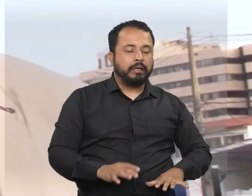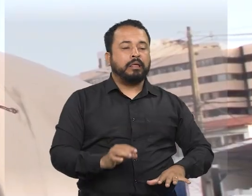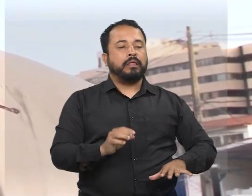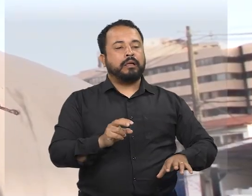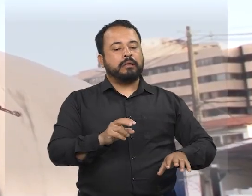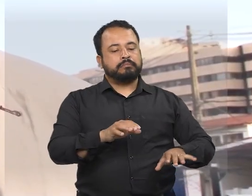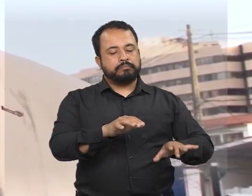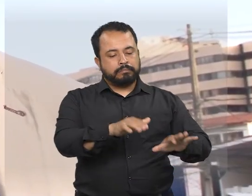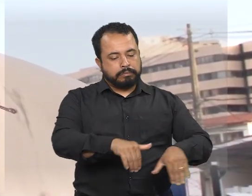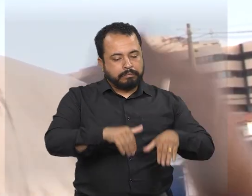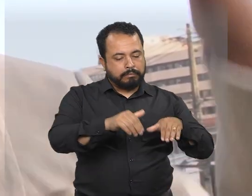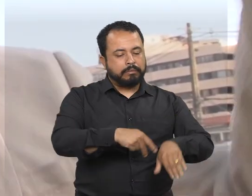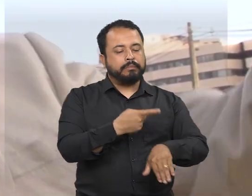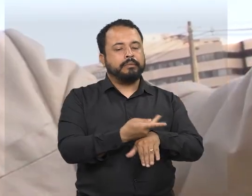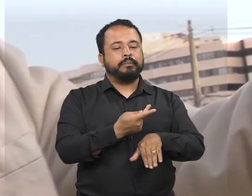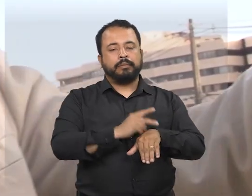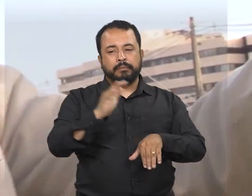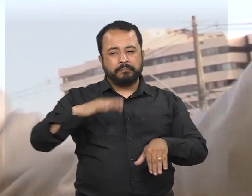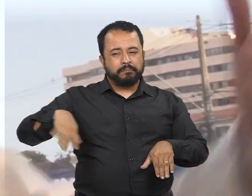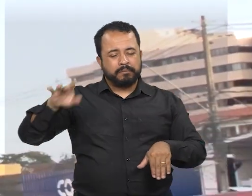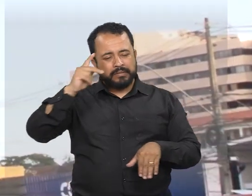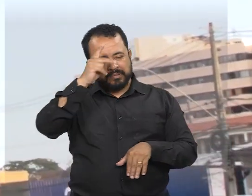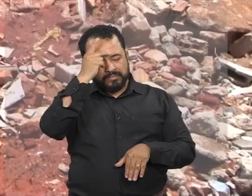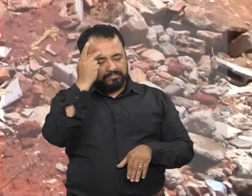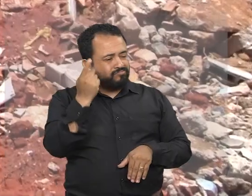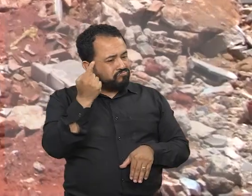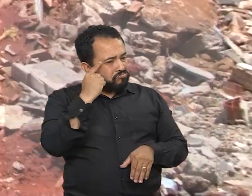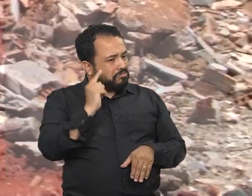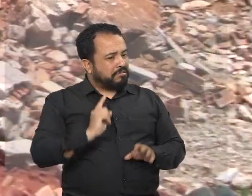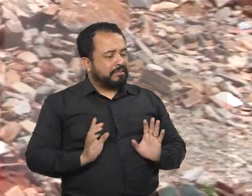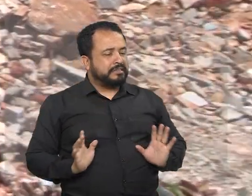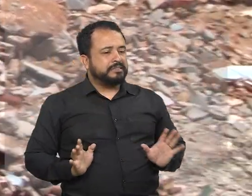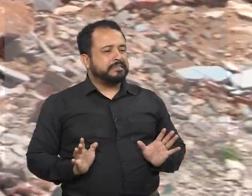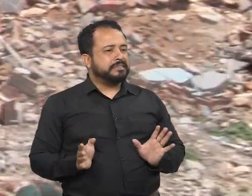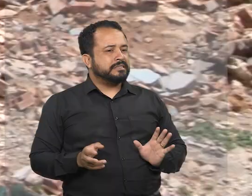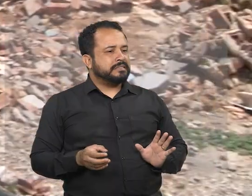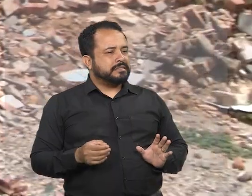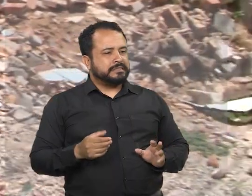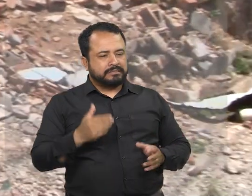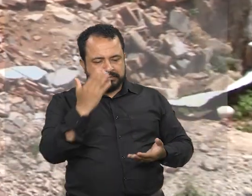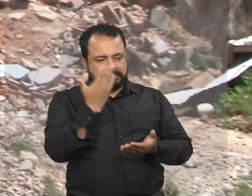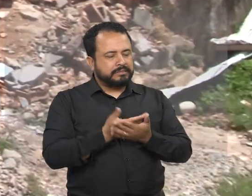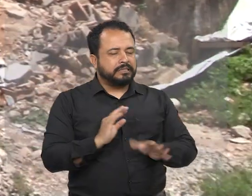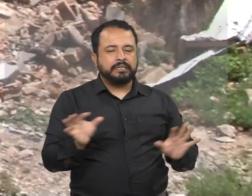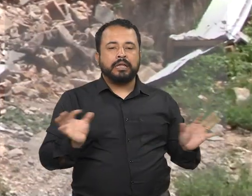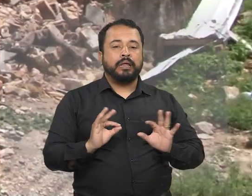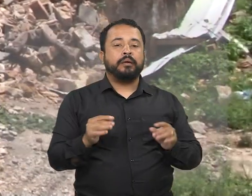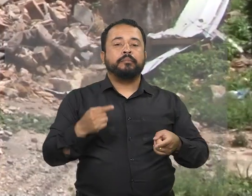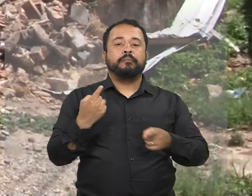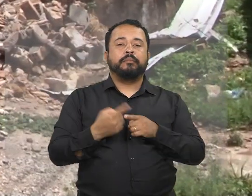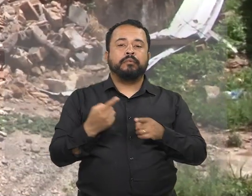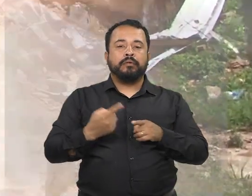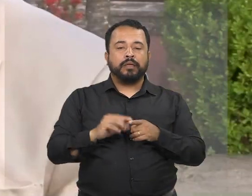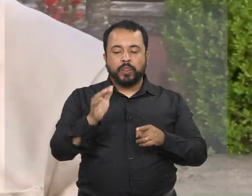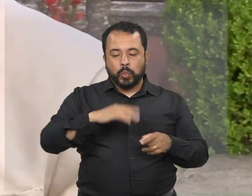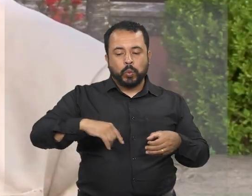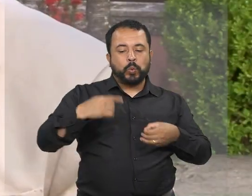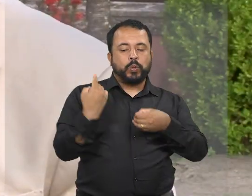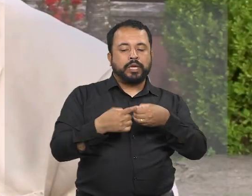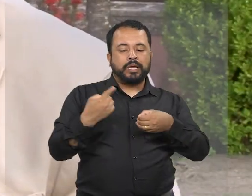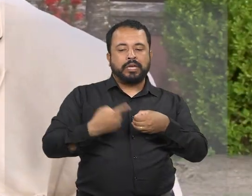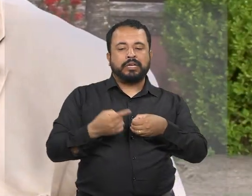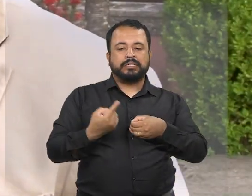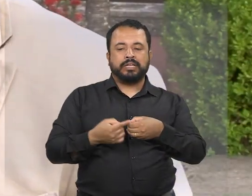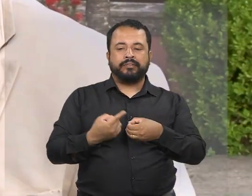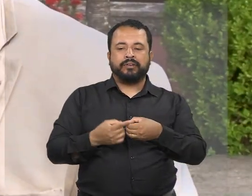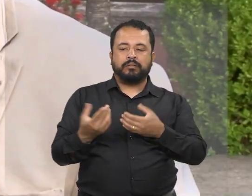quando recebeu a notícia em que ninguém queria acreditar. O lugar que eles tanto amavam realmente estava afundando. Foi